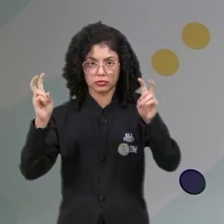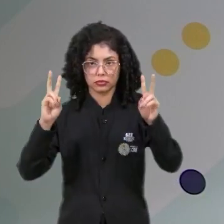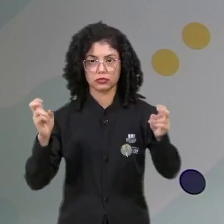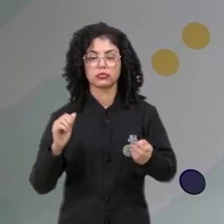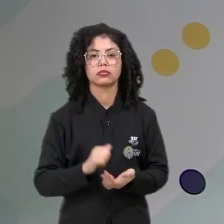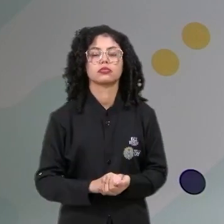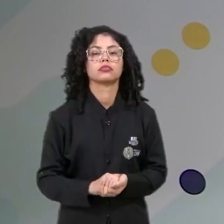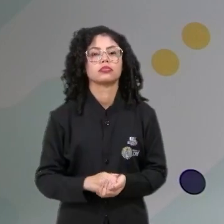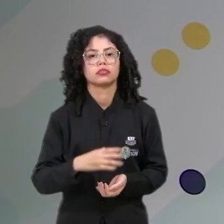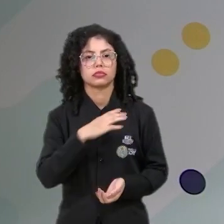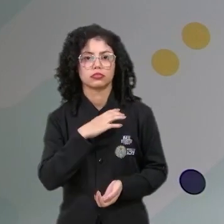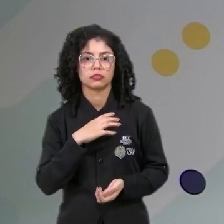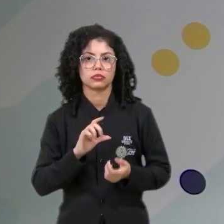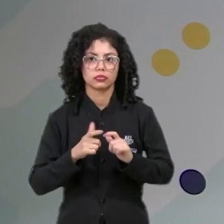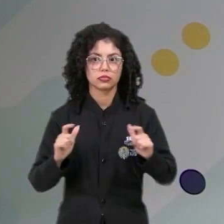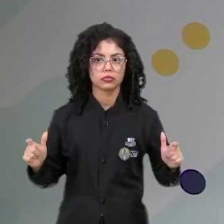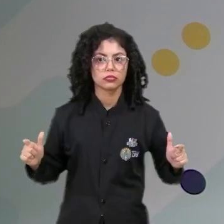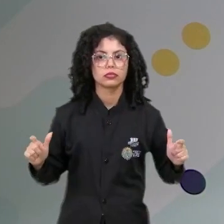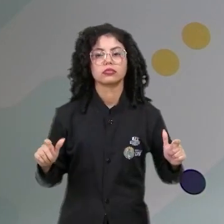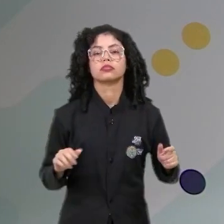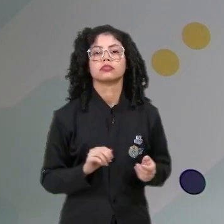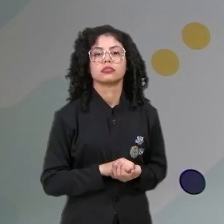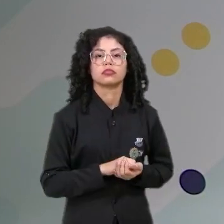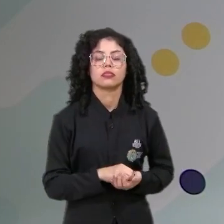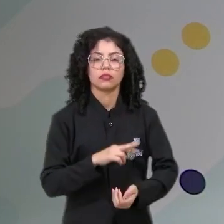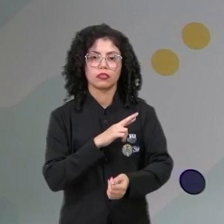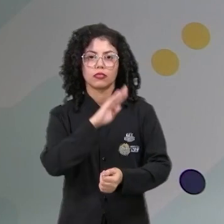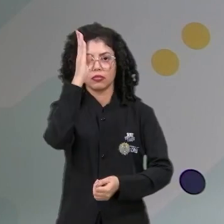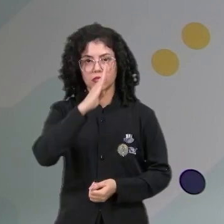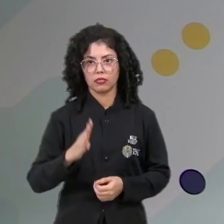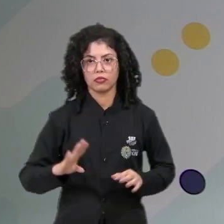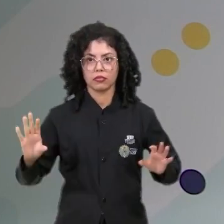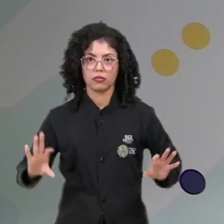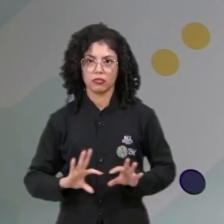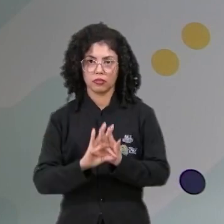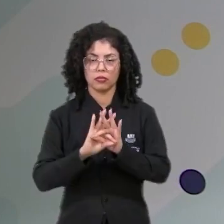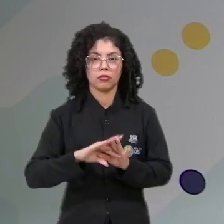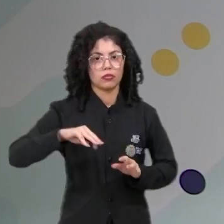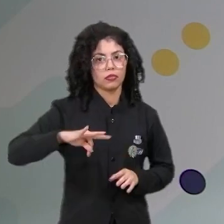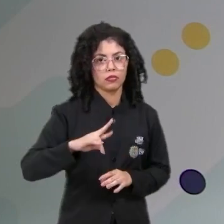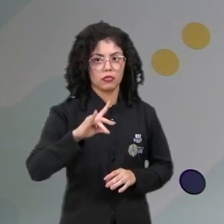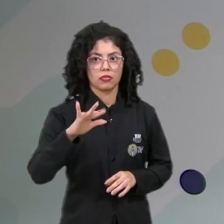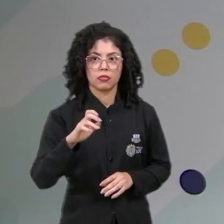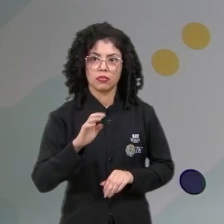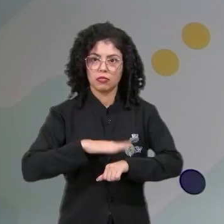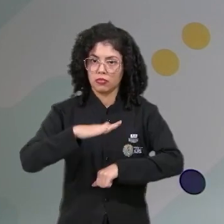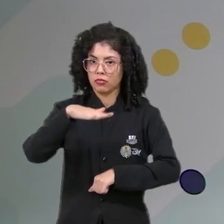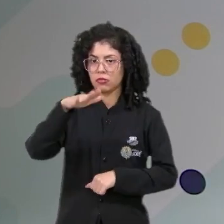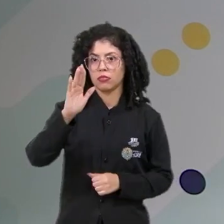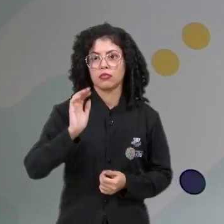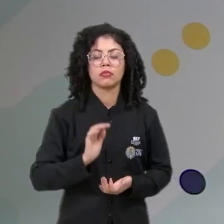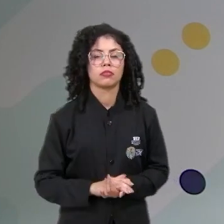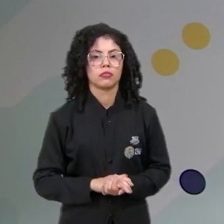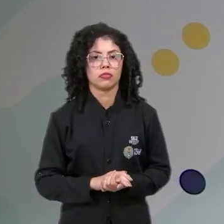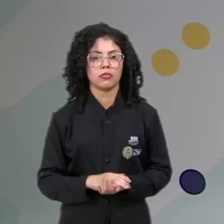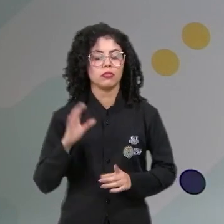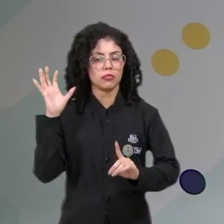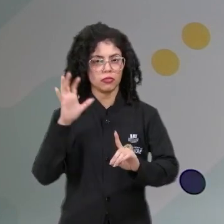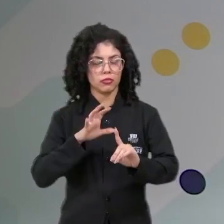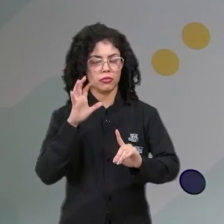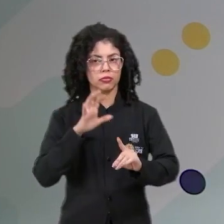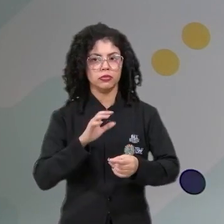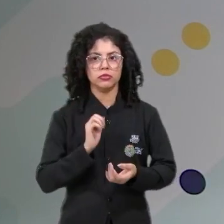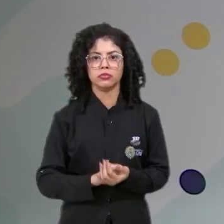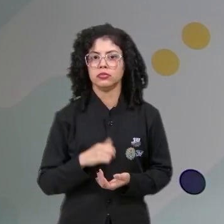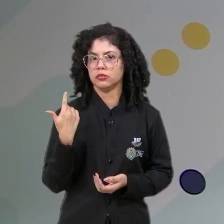hierarquia urbana, o Brasil, quando não era integrado ainda, as metrópoles eram as que eram mais ali influentes